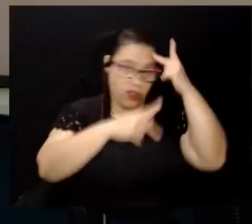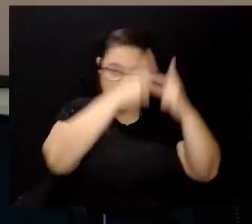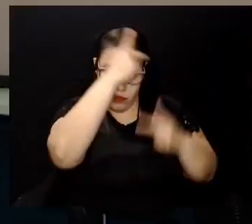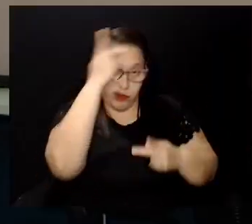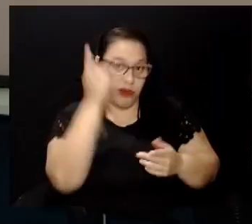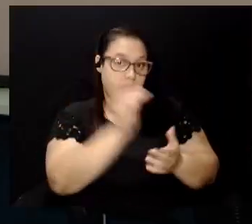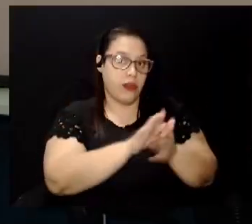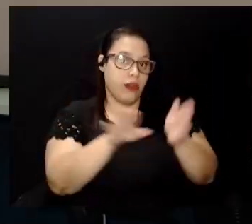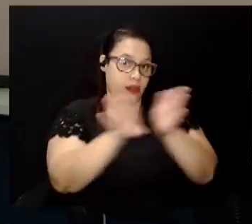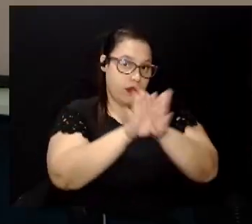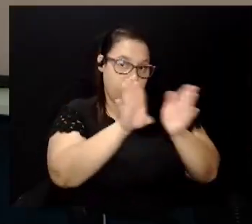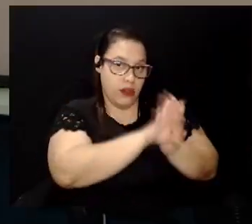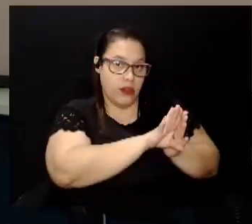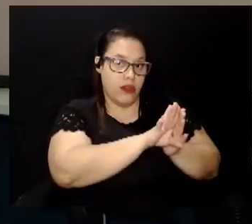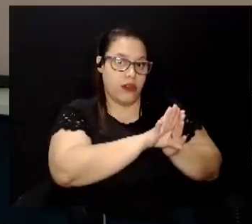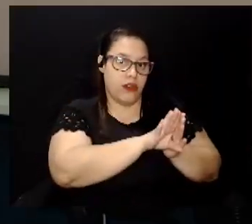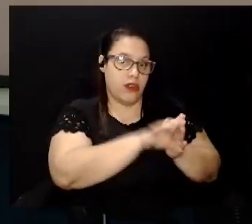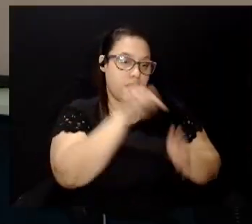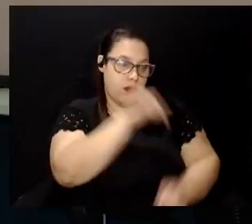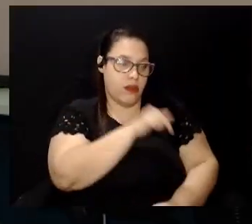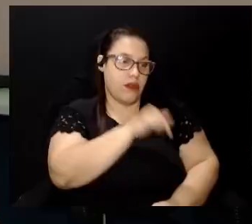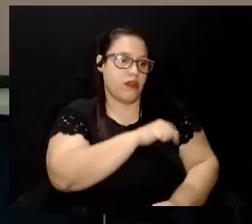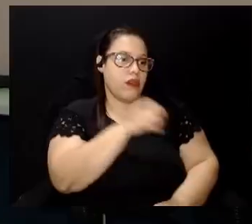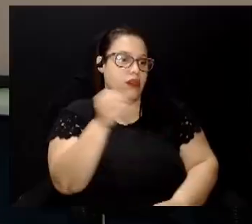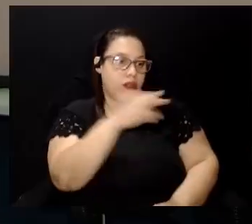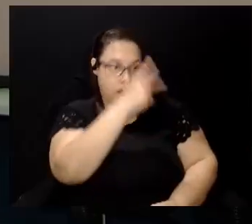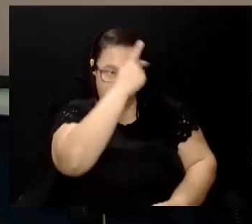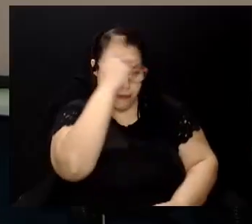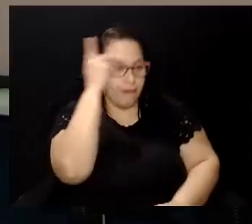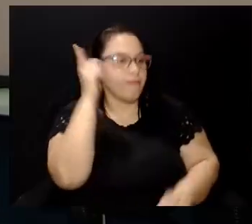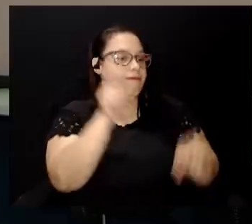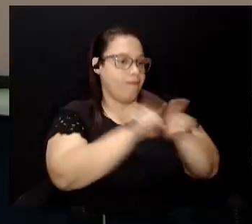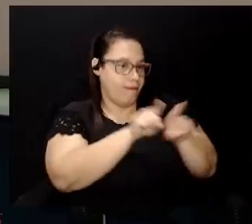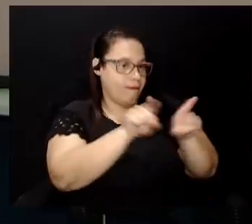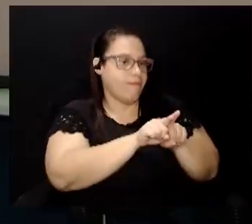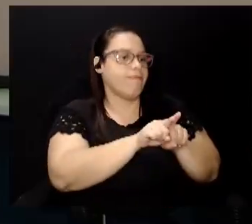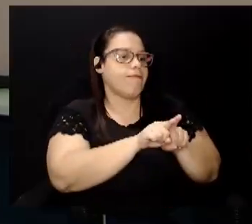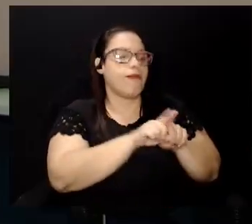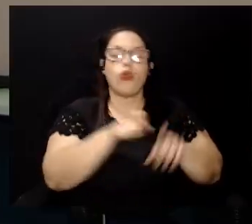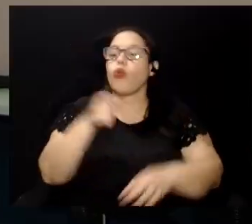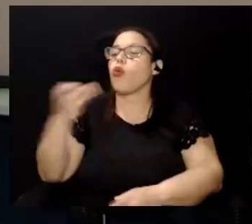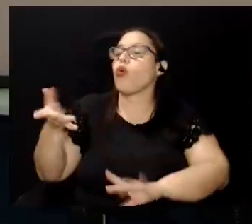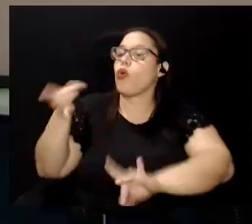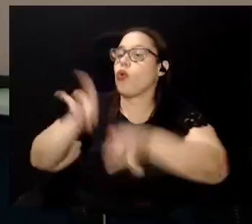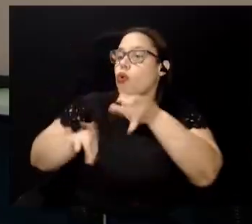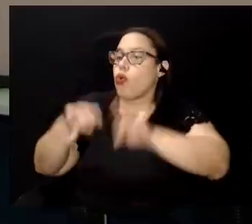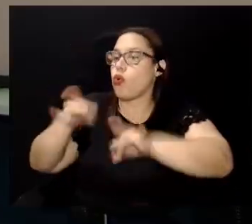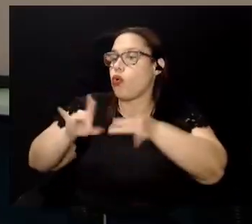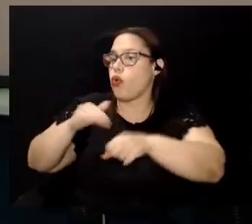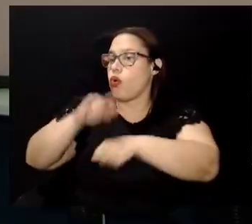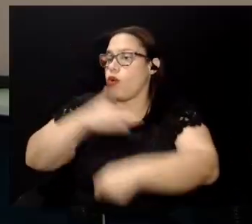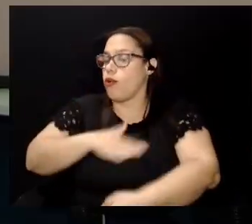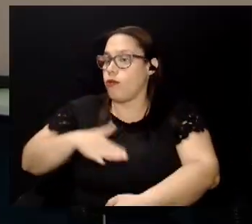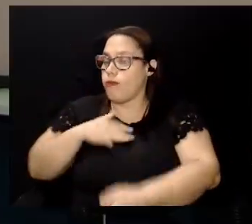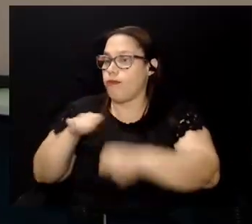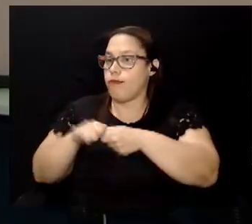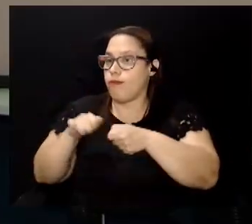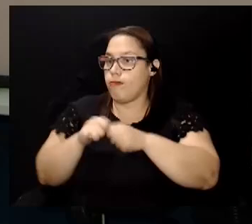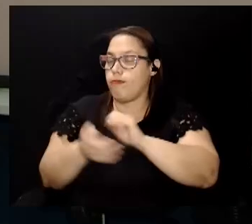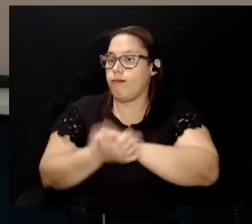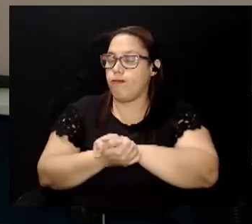pessoas chegando para cá, novas pessoas também. Qual a oficina que você mais gosta de